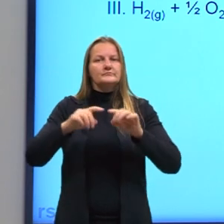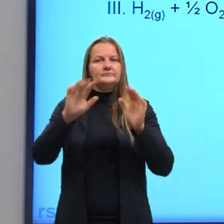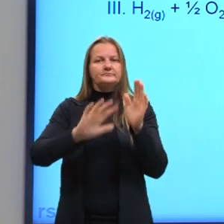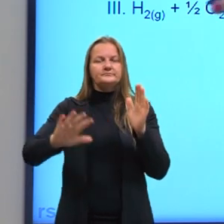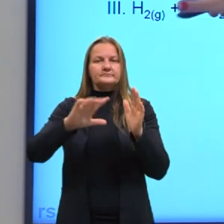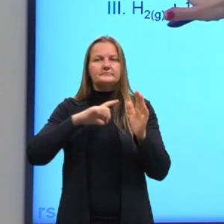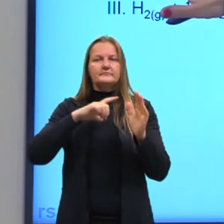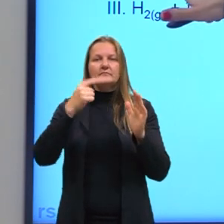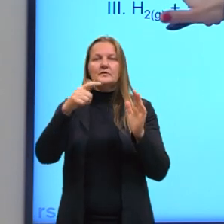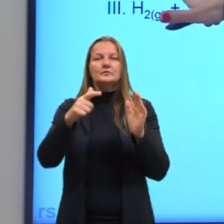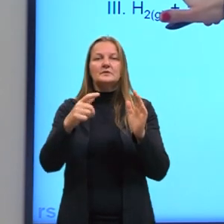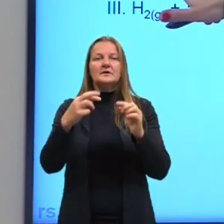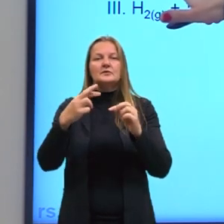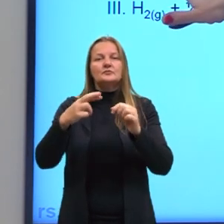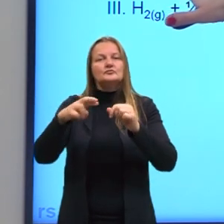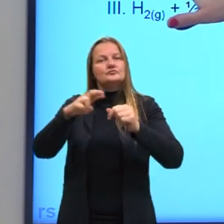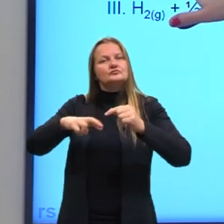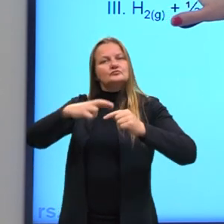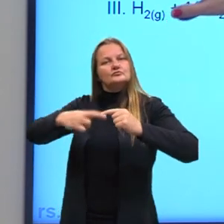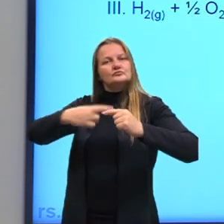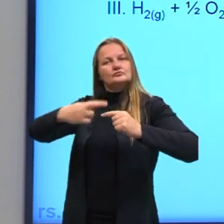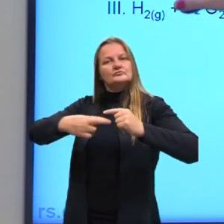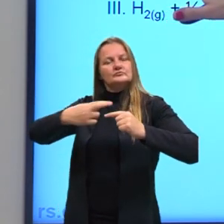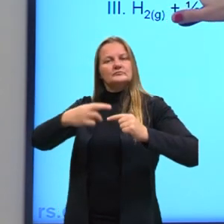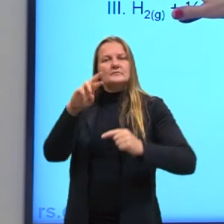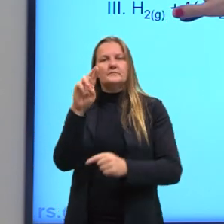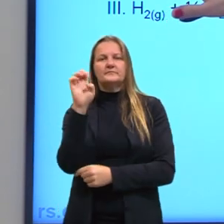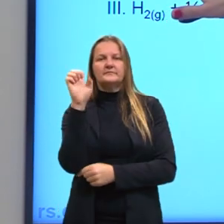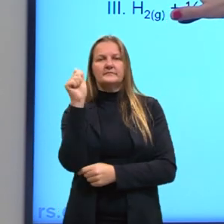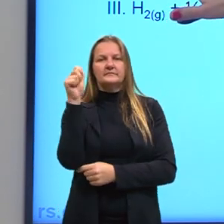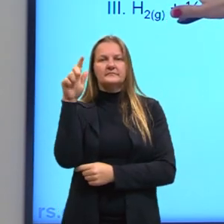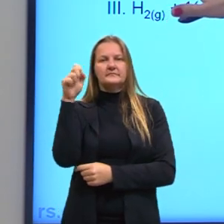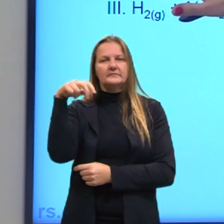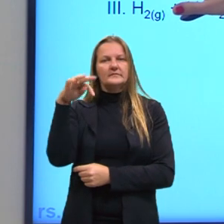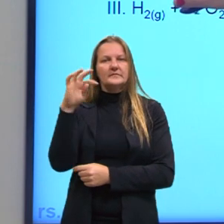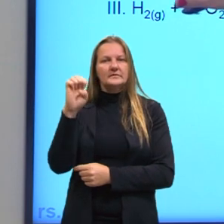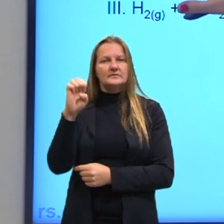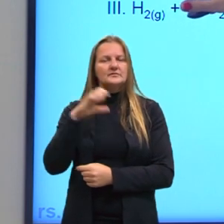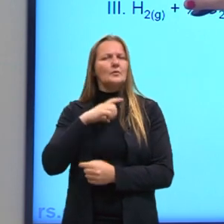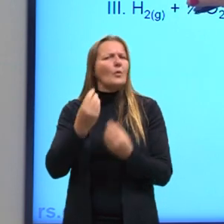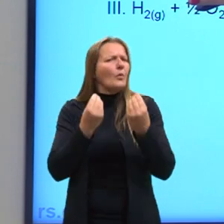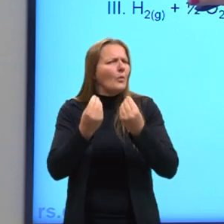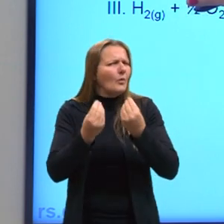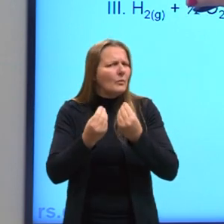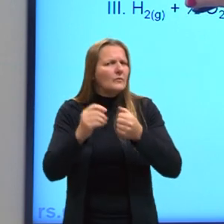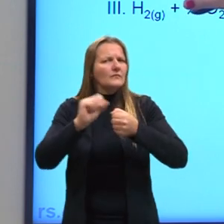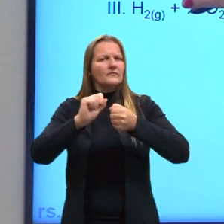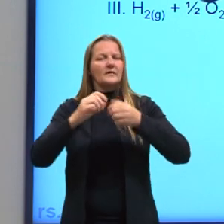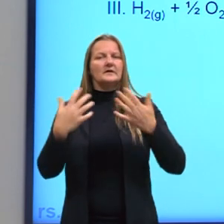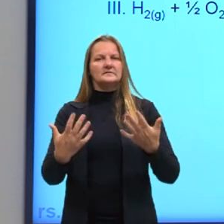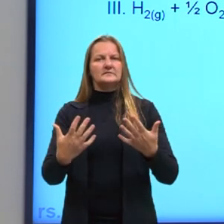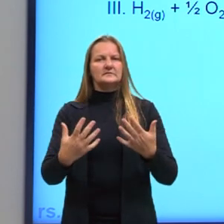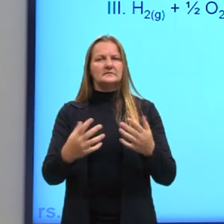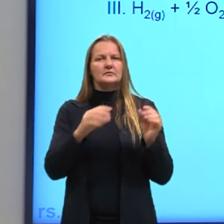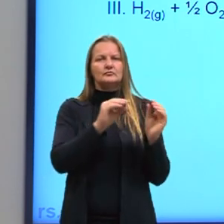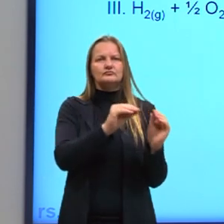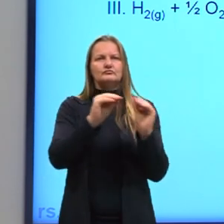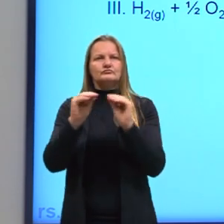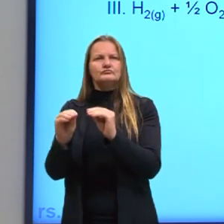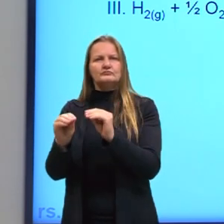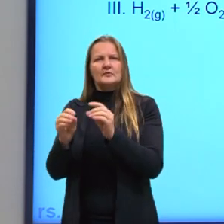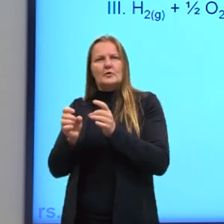Global ele não tá num reagente da equação da reação termoquímica Como que eu posso fazer para ele